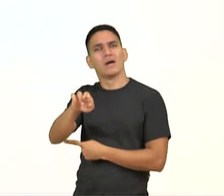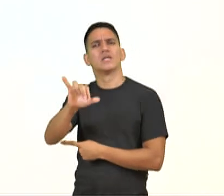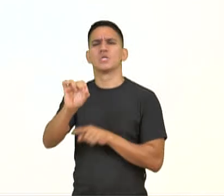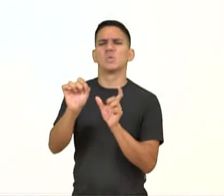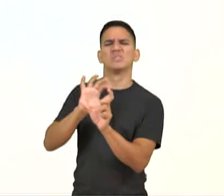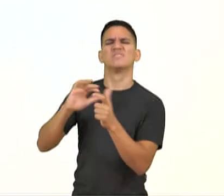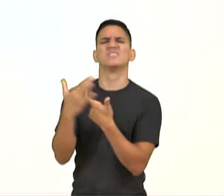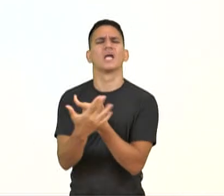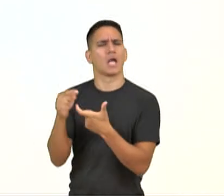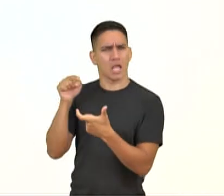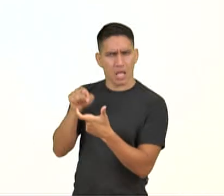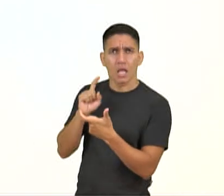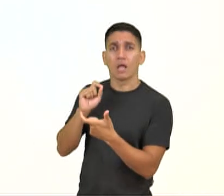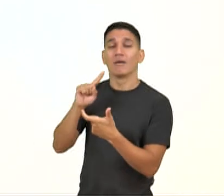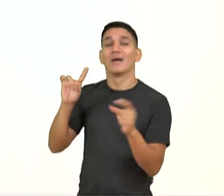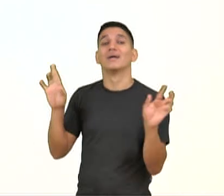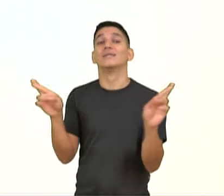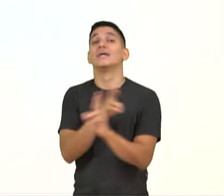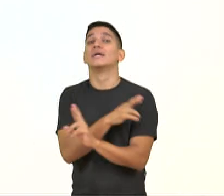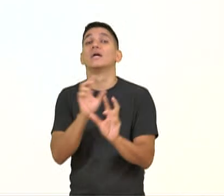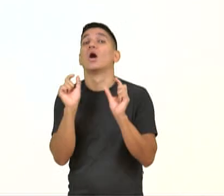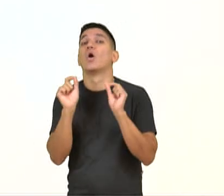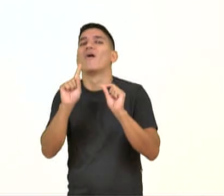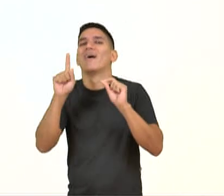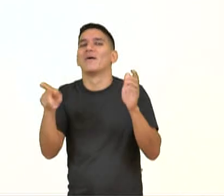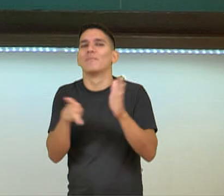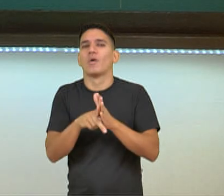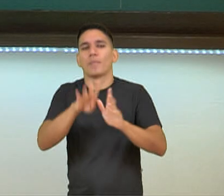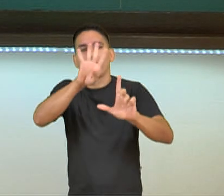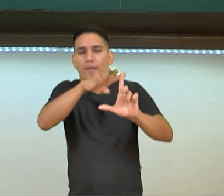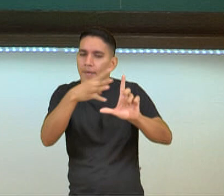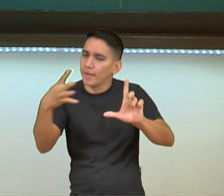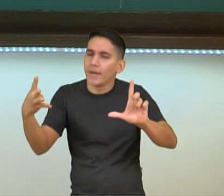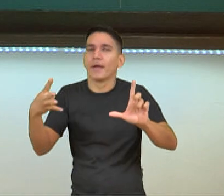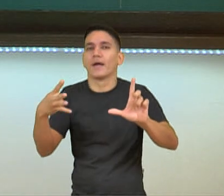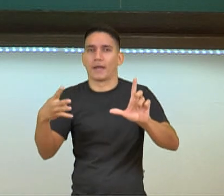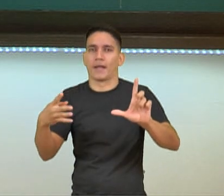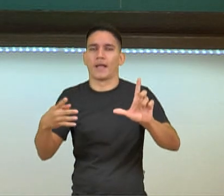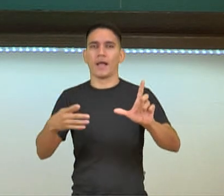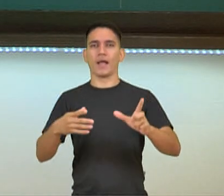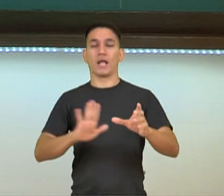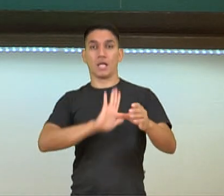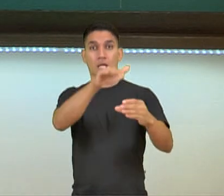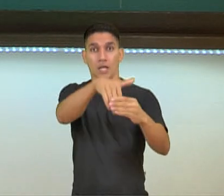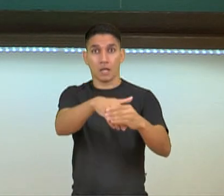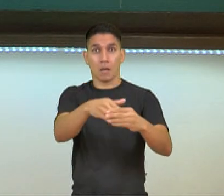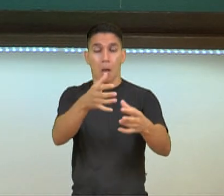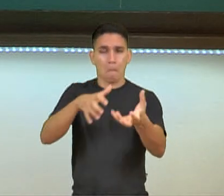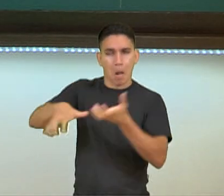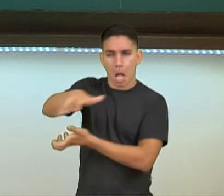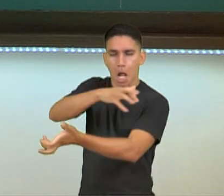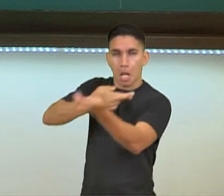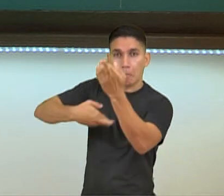18 Brumário, ele vai se referir ao calendário republicano da Revolução, que vai ser